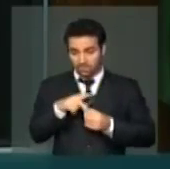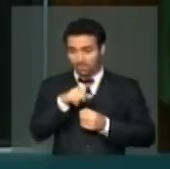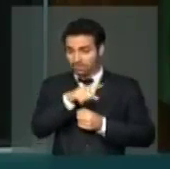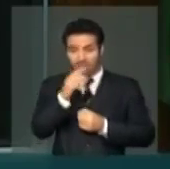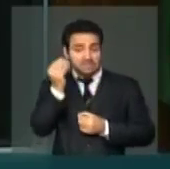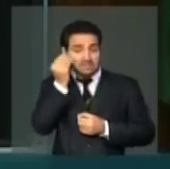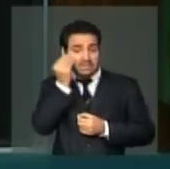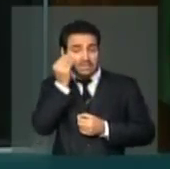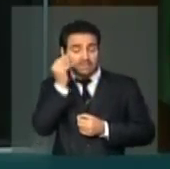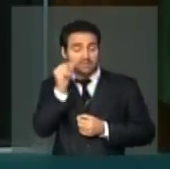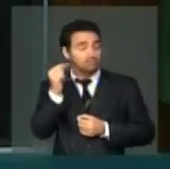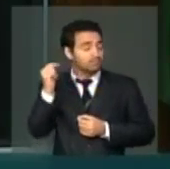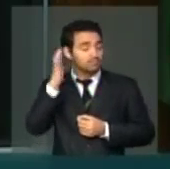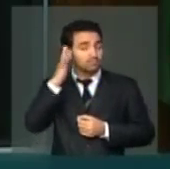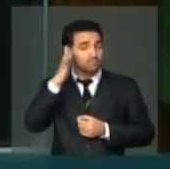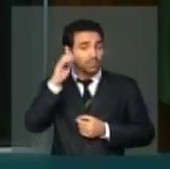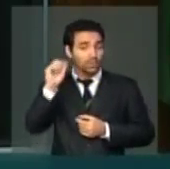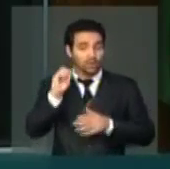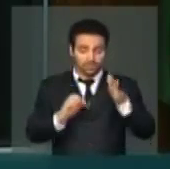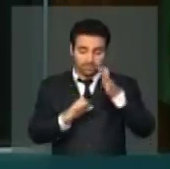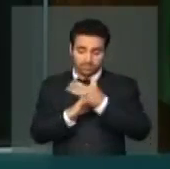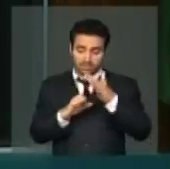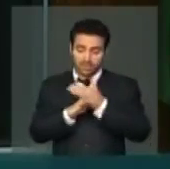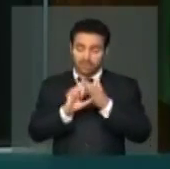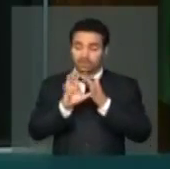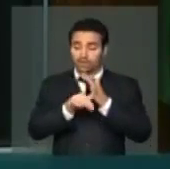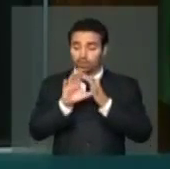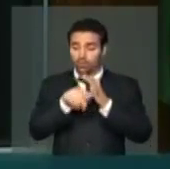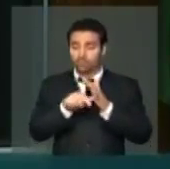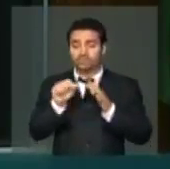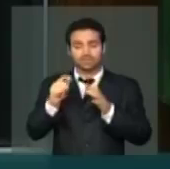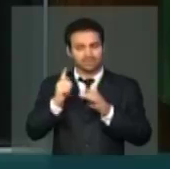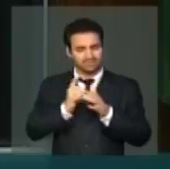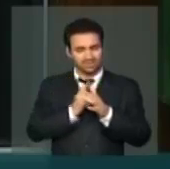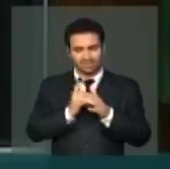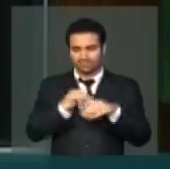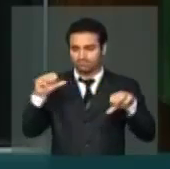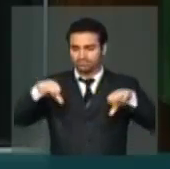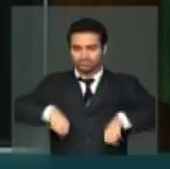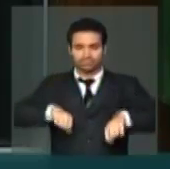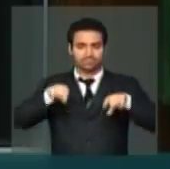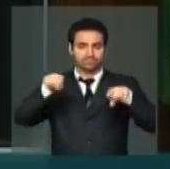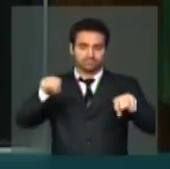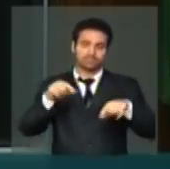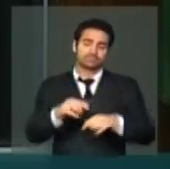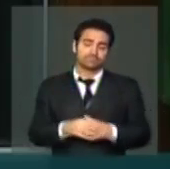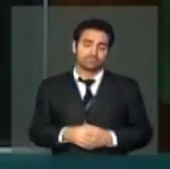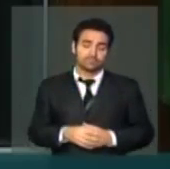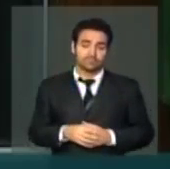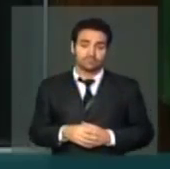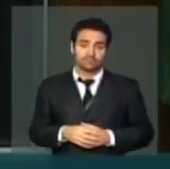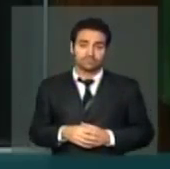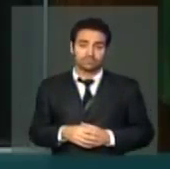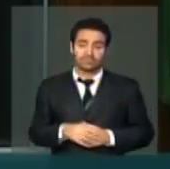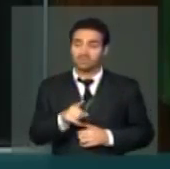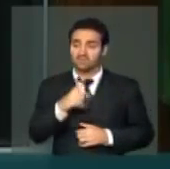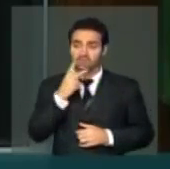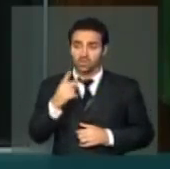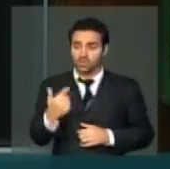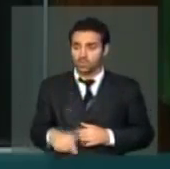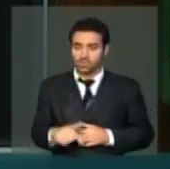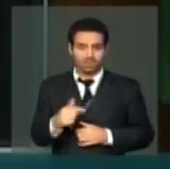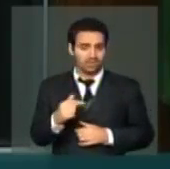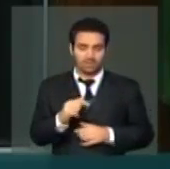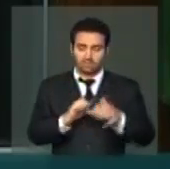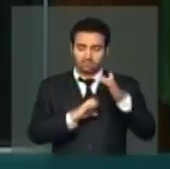dar uma imagem de uma empresa em que a corrupção campeia, desqualificando a sua ação. Alegam que não há financiamento